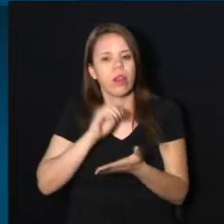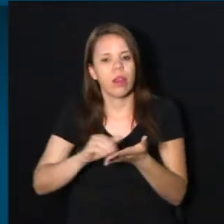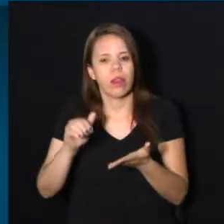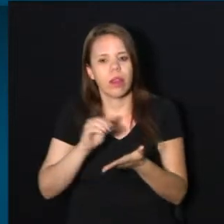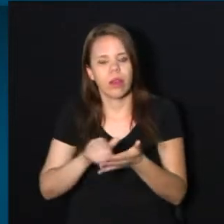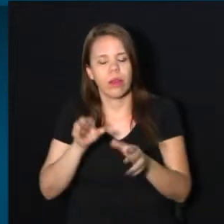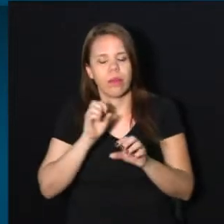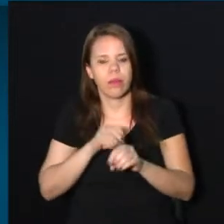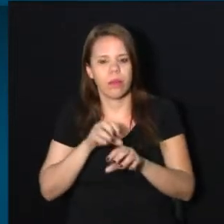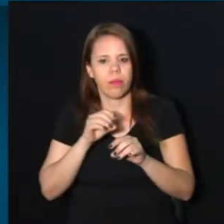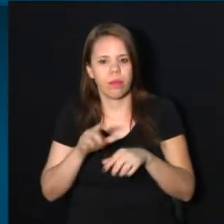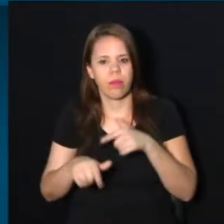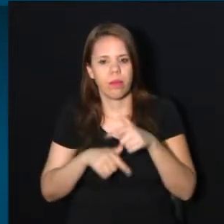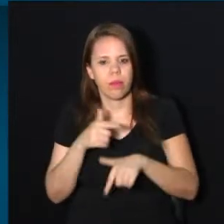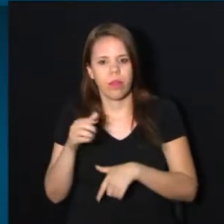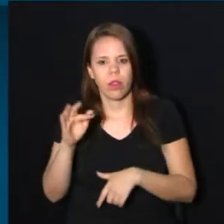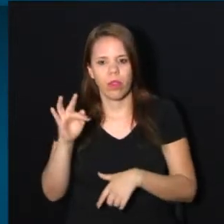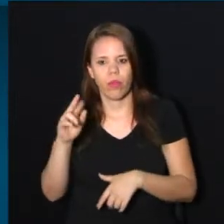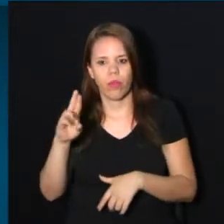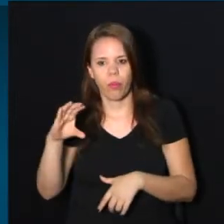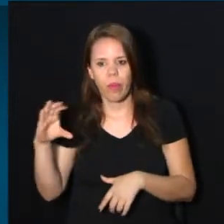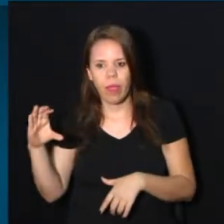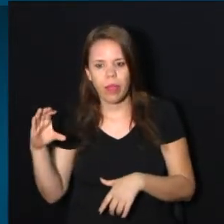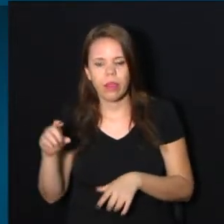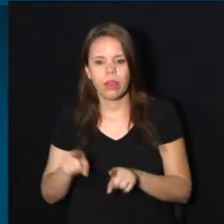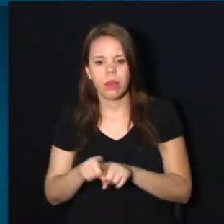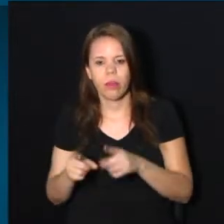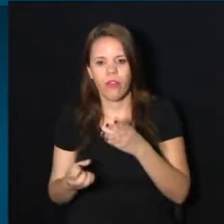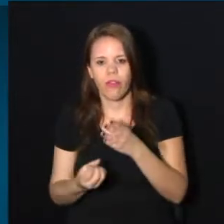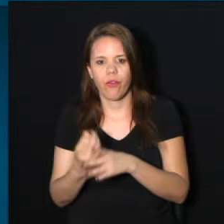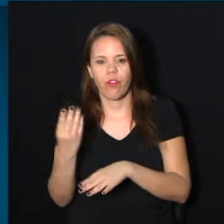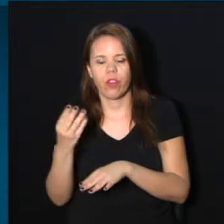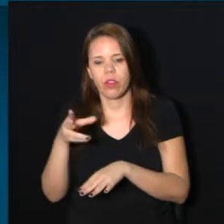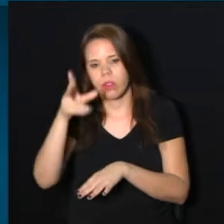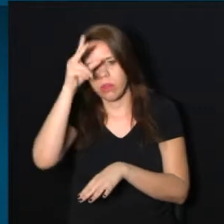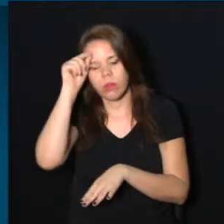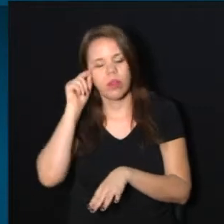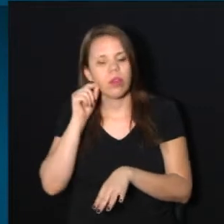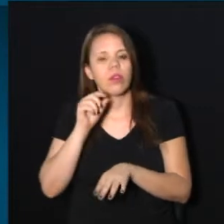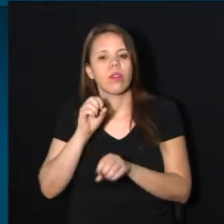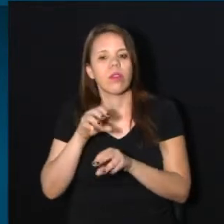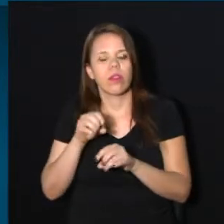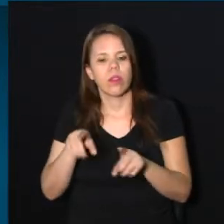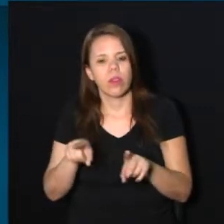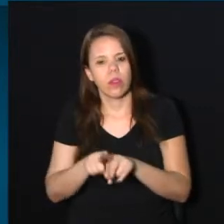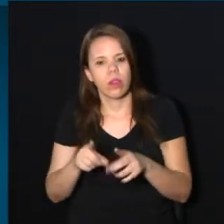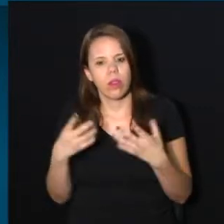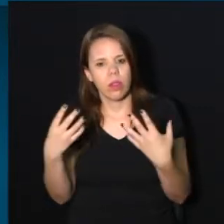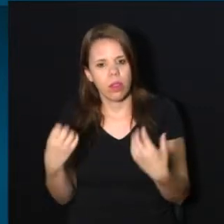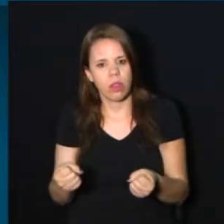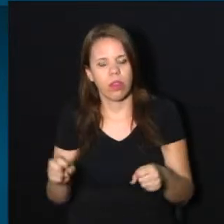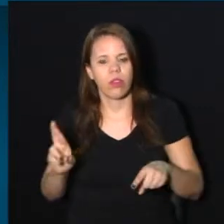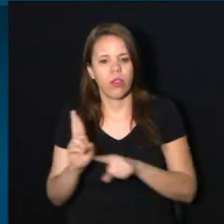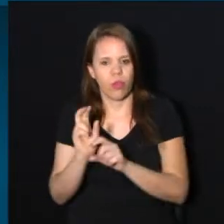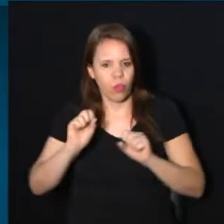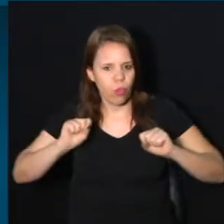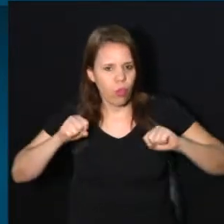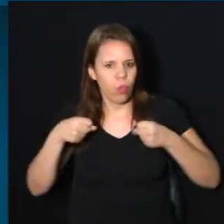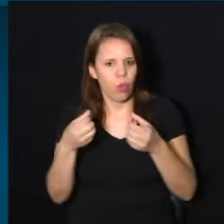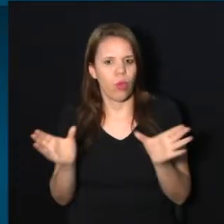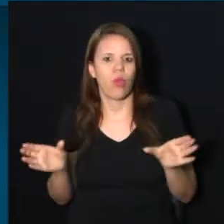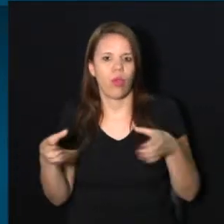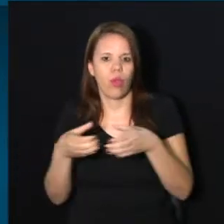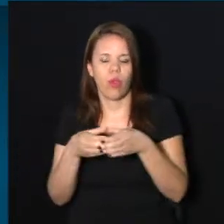Secretaria de Educação e da FUMEC, a Fundação Municipal para a Educação Comunitária, em reconhecimento ao esforço conjunto